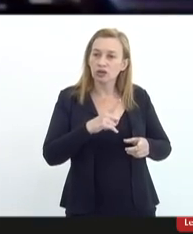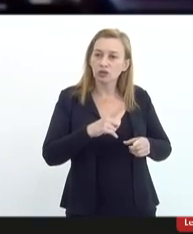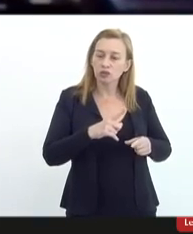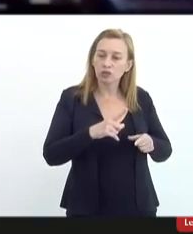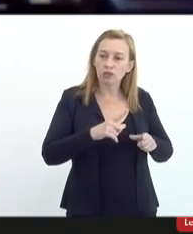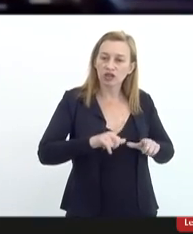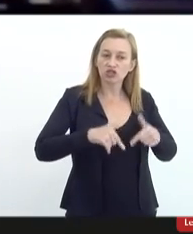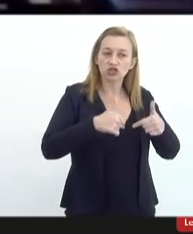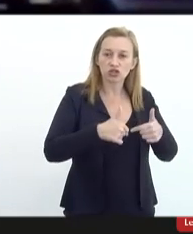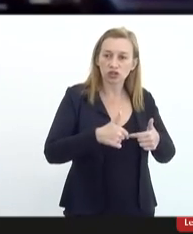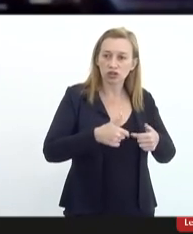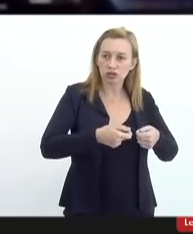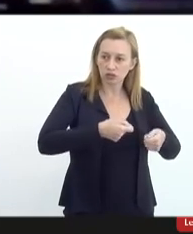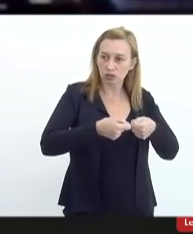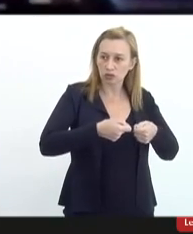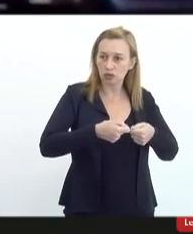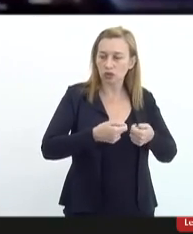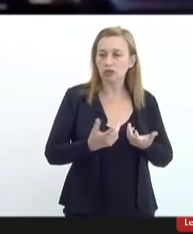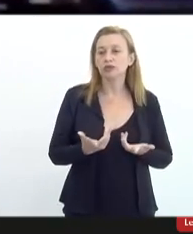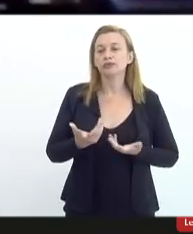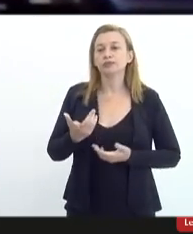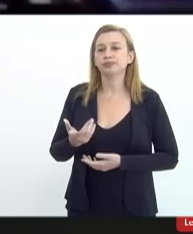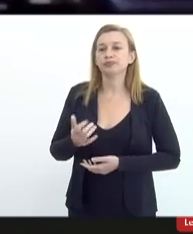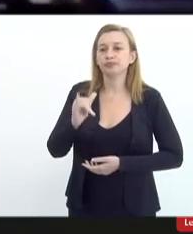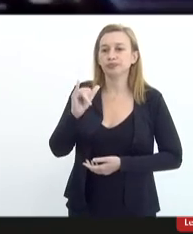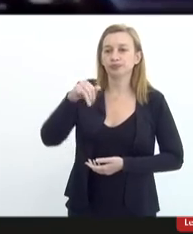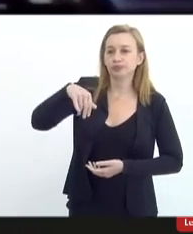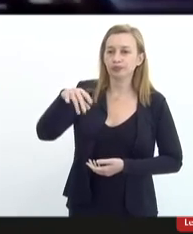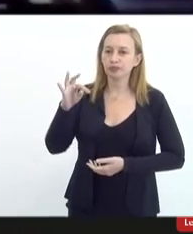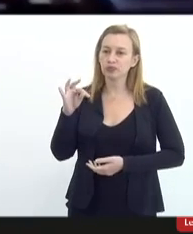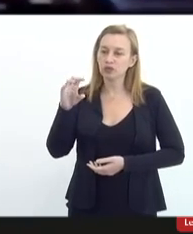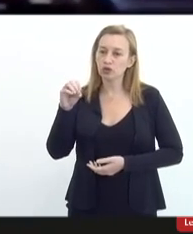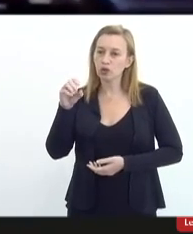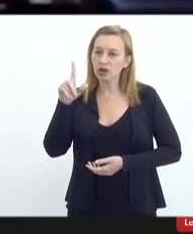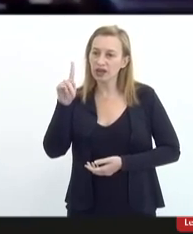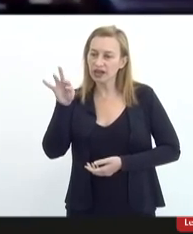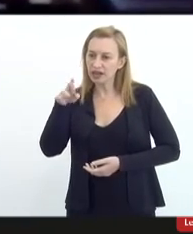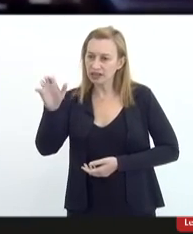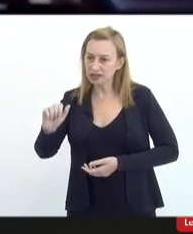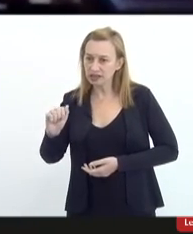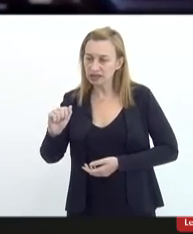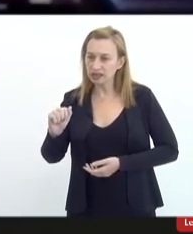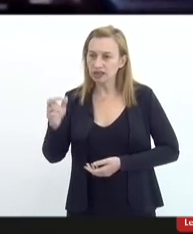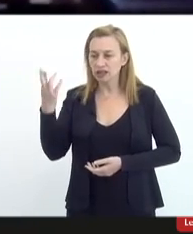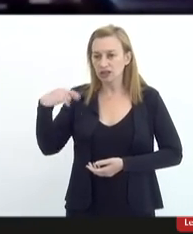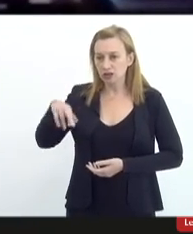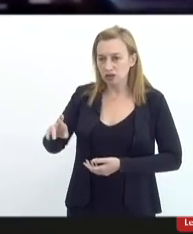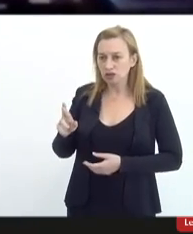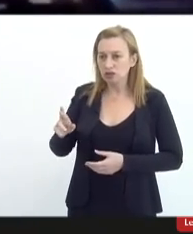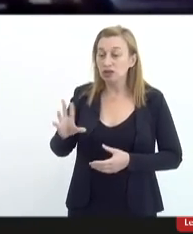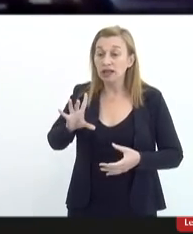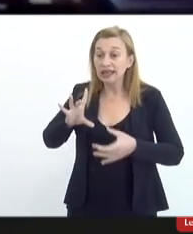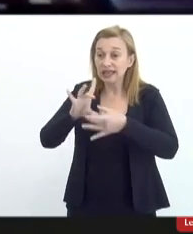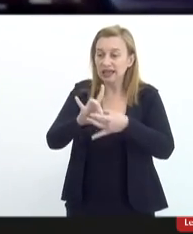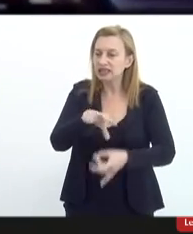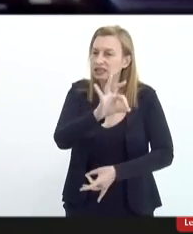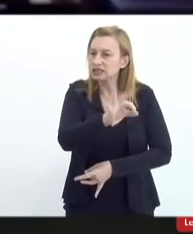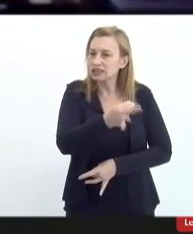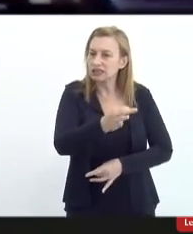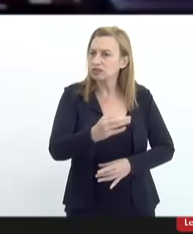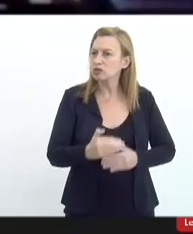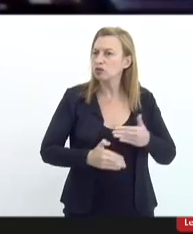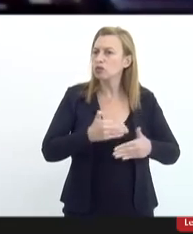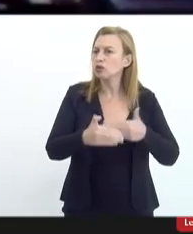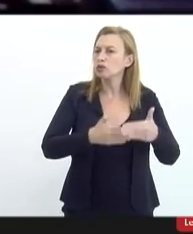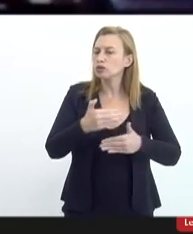vejam, a intolerância religiosa está profundamente ligada a um processo